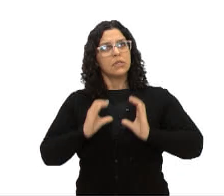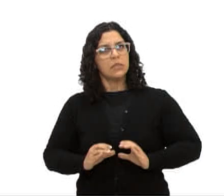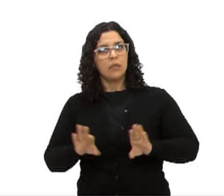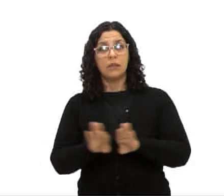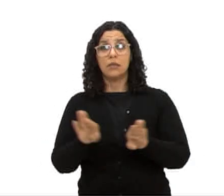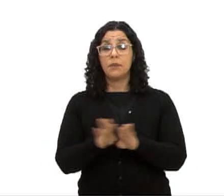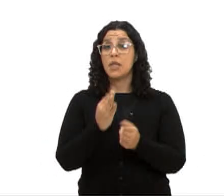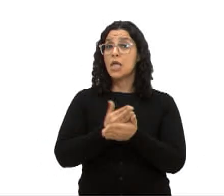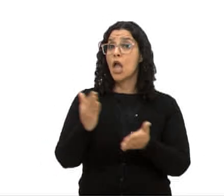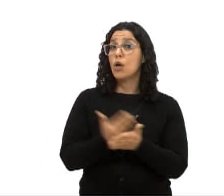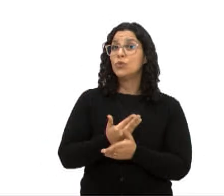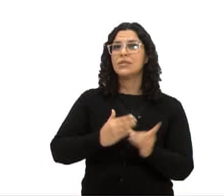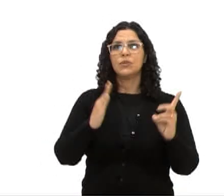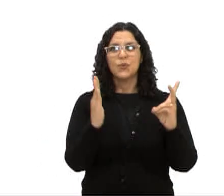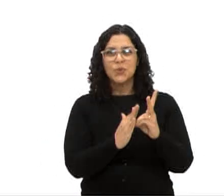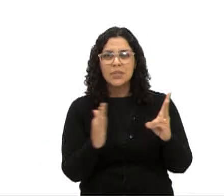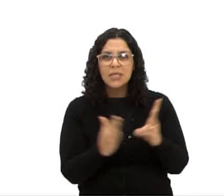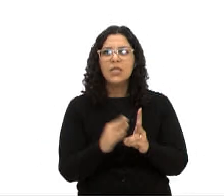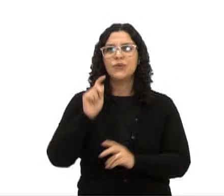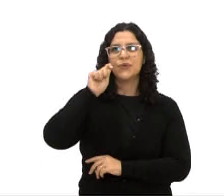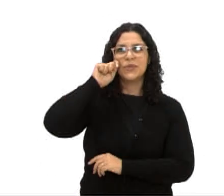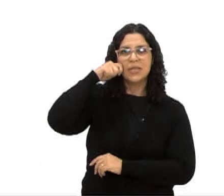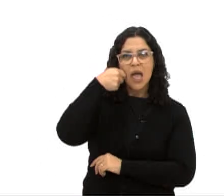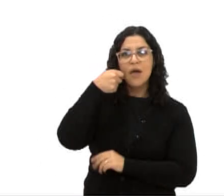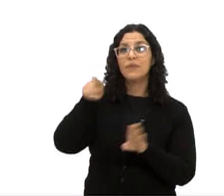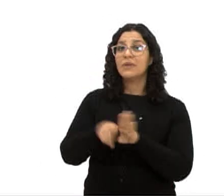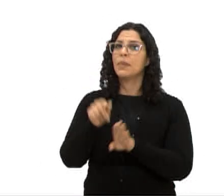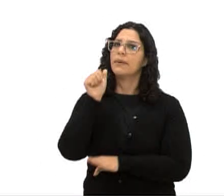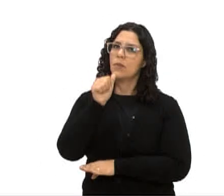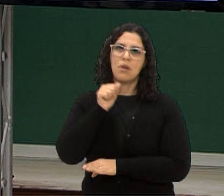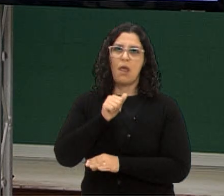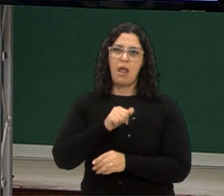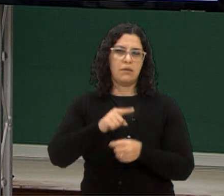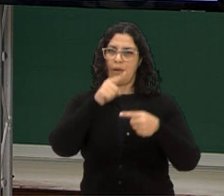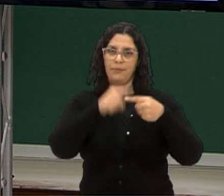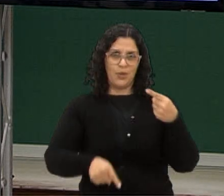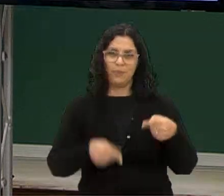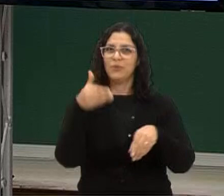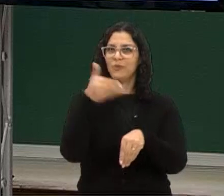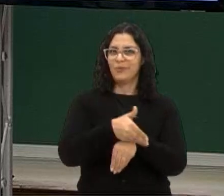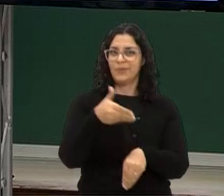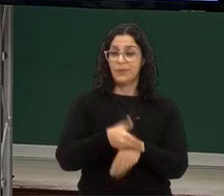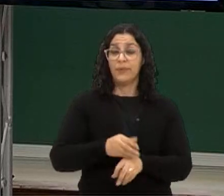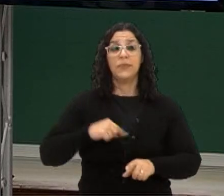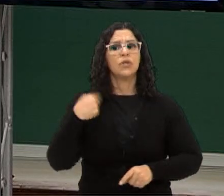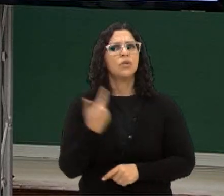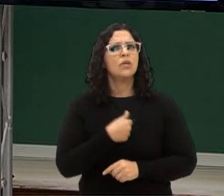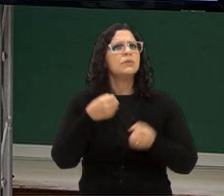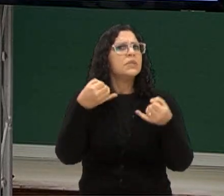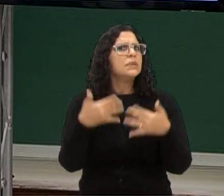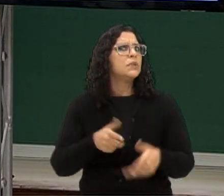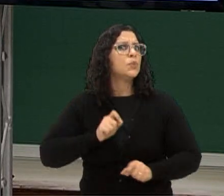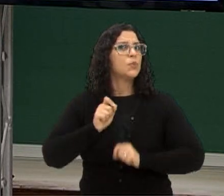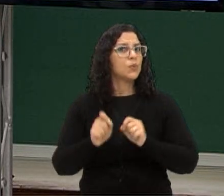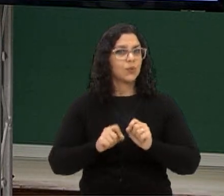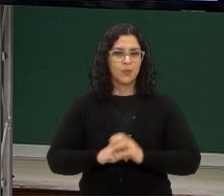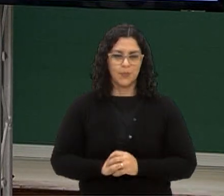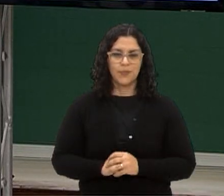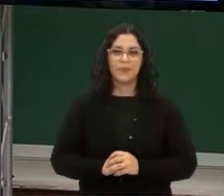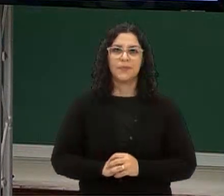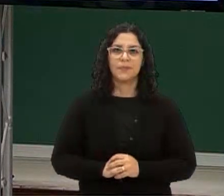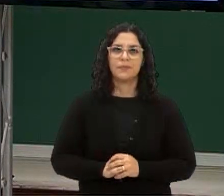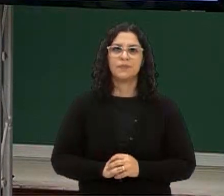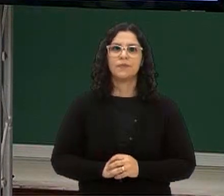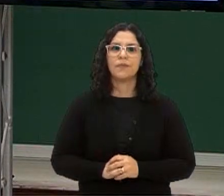excluindo os povos originários, africanos e mulheres. O que nós estamos falando aqui?